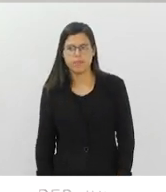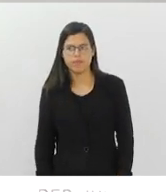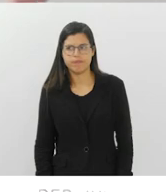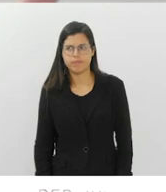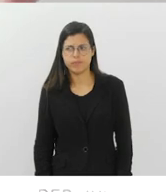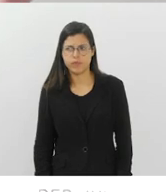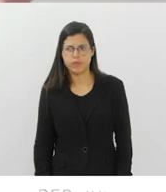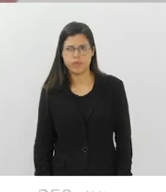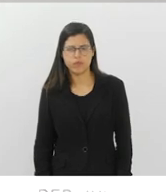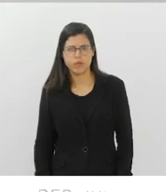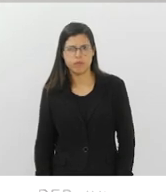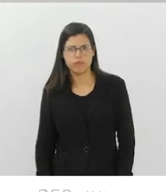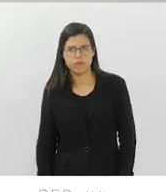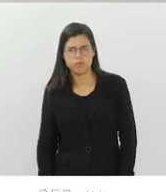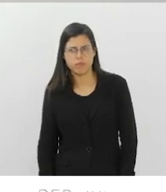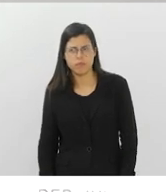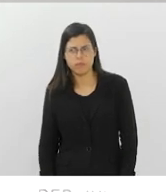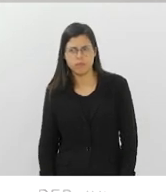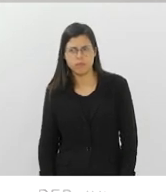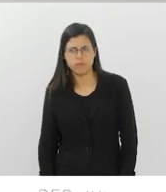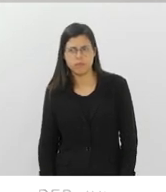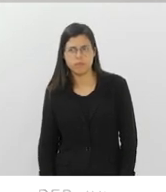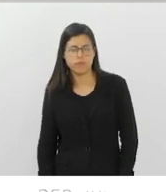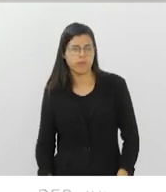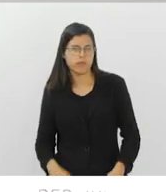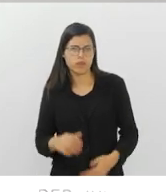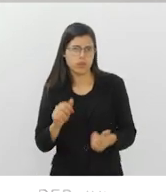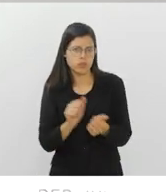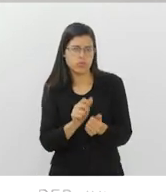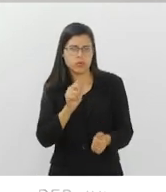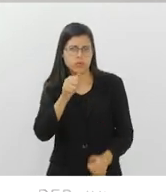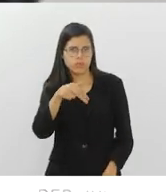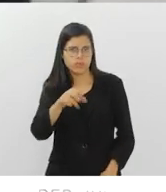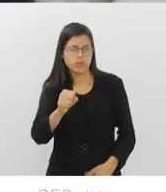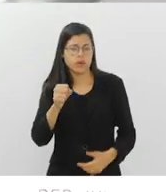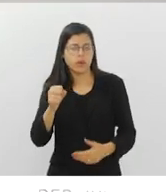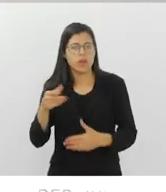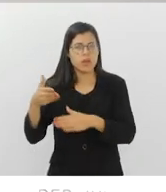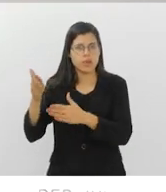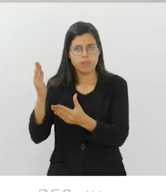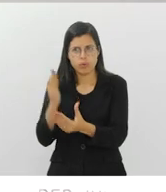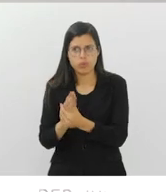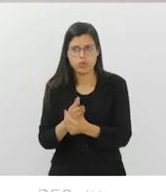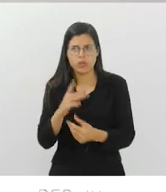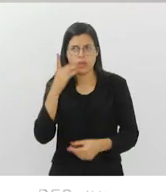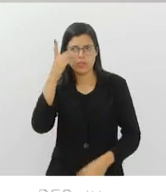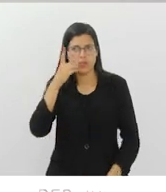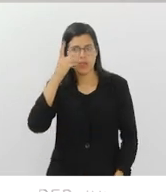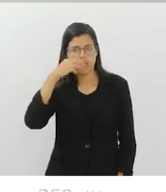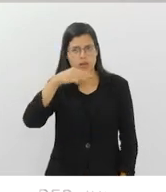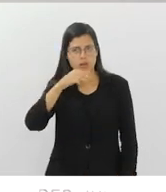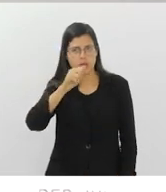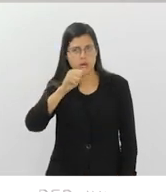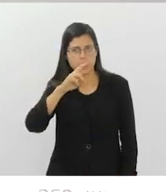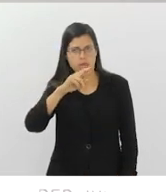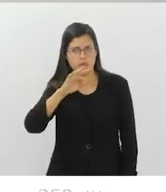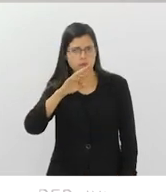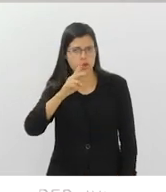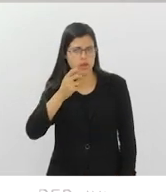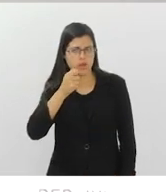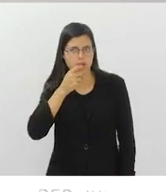junto à agência, entram na justiça, aí, como a deputada Marta falou, a